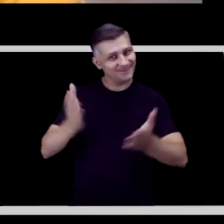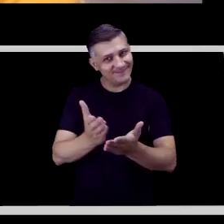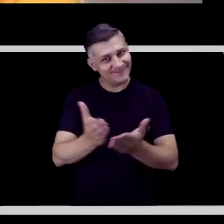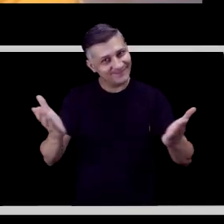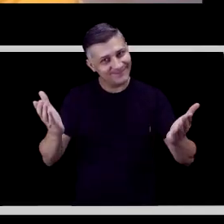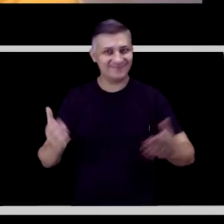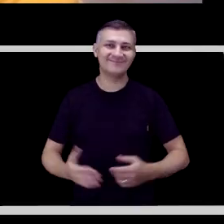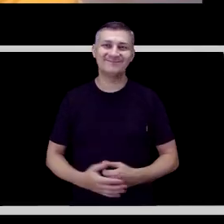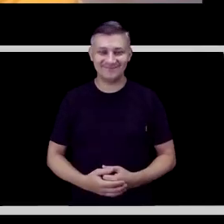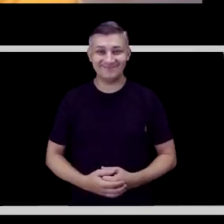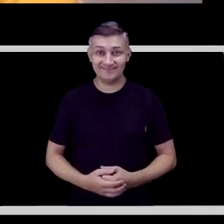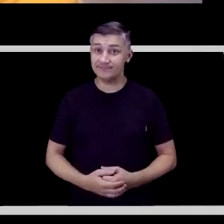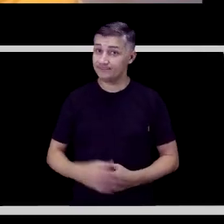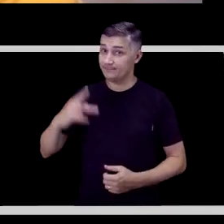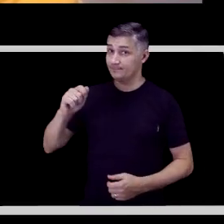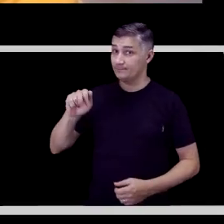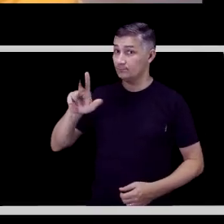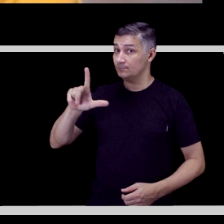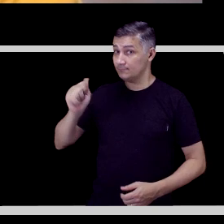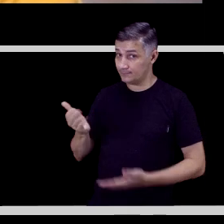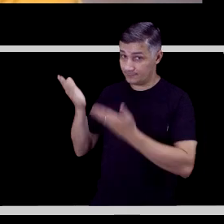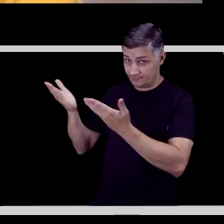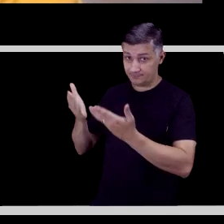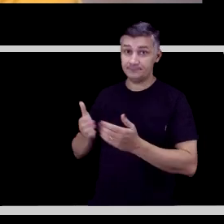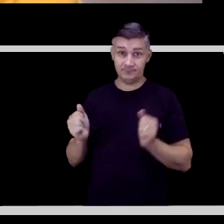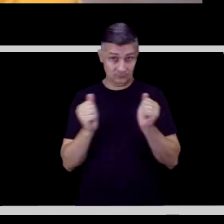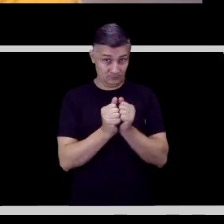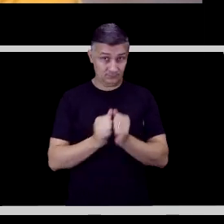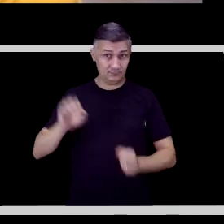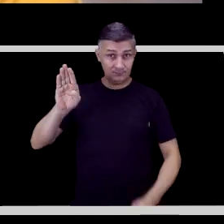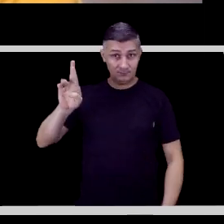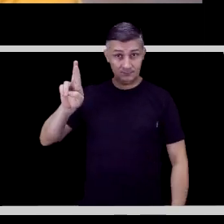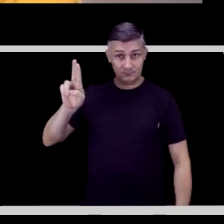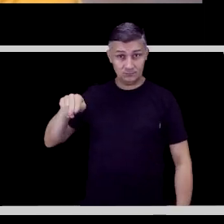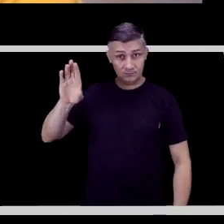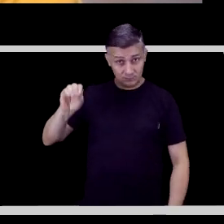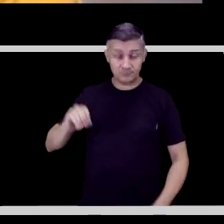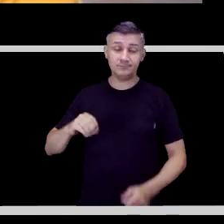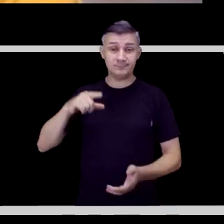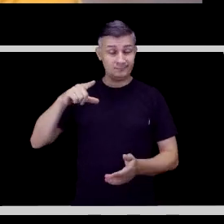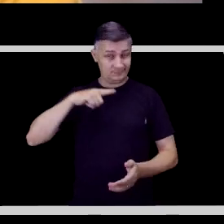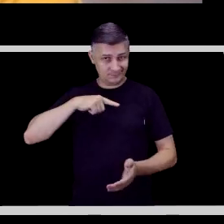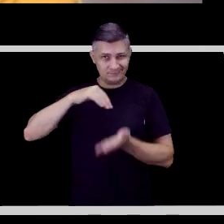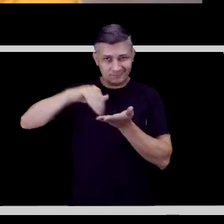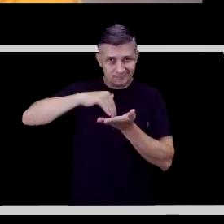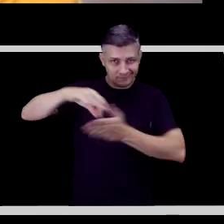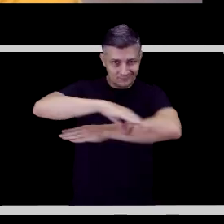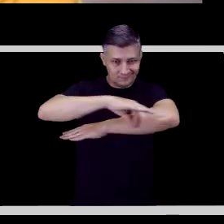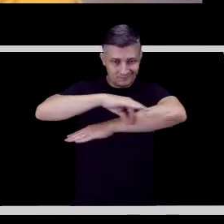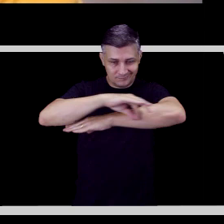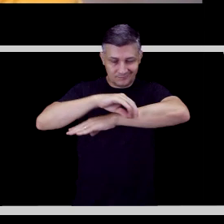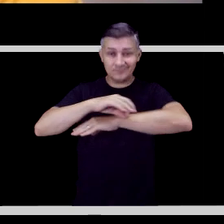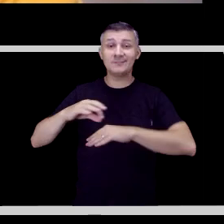Olá a todas e todos. Eu sou Paula Zasnikoff. Estou aqui hoje com o Bruno Santa Cecília. Nós somos do Estúdio Colaborativo